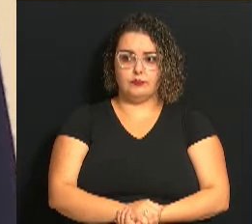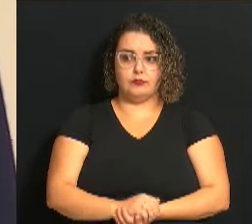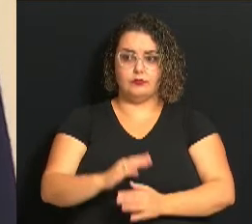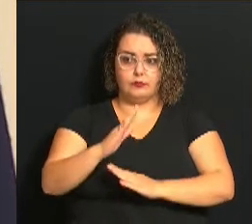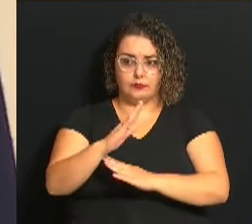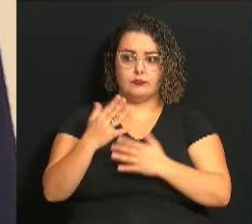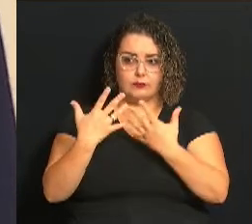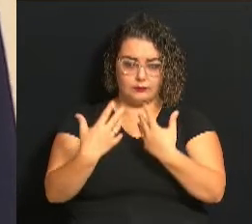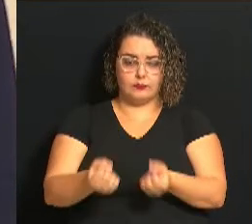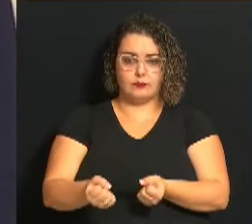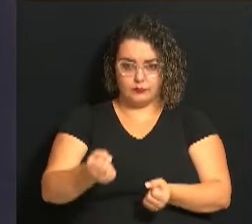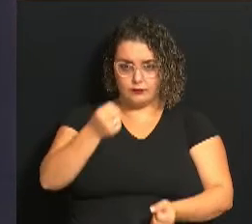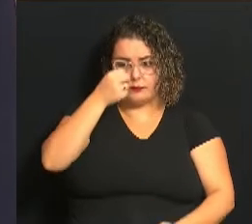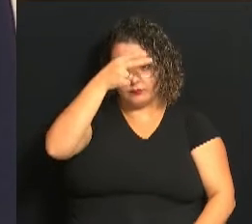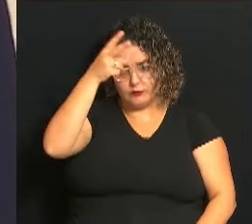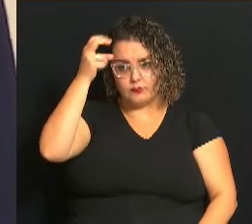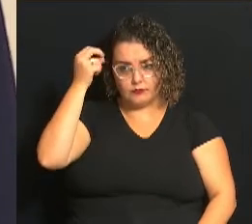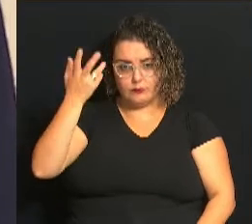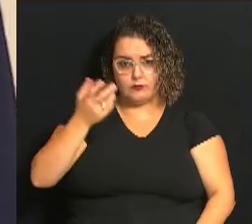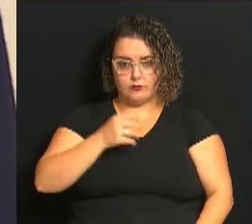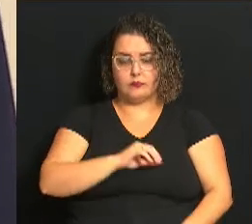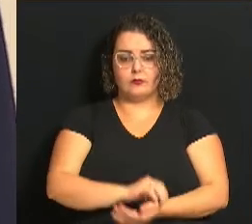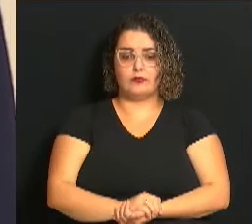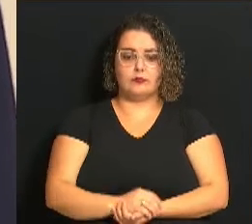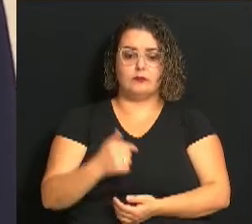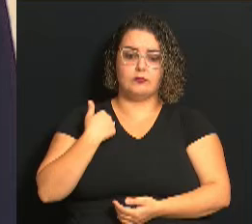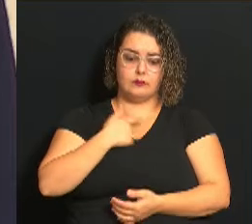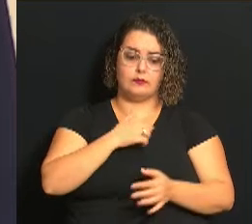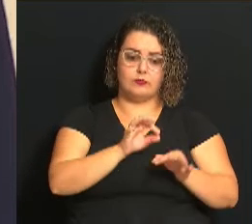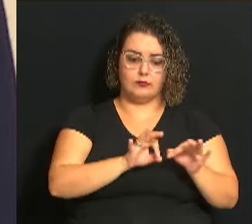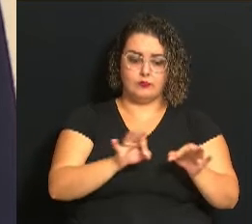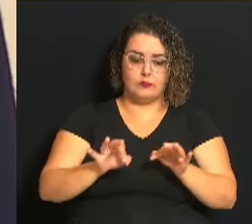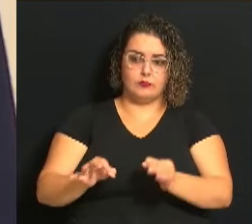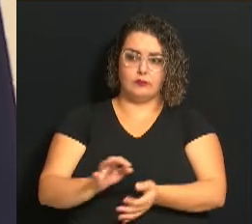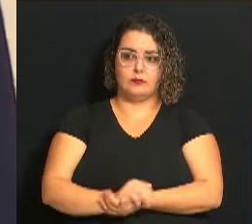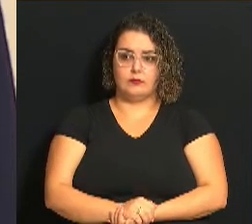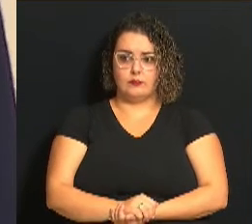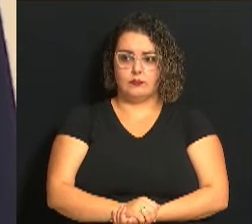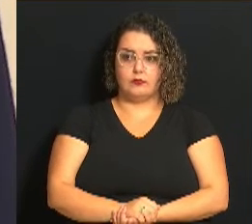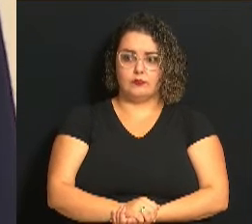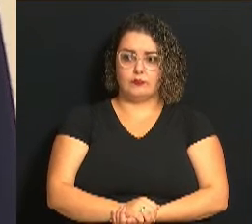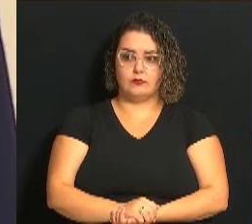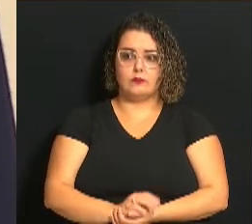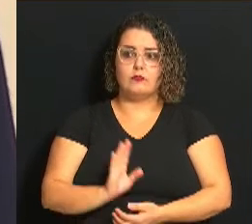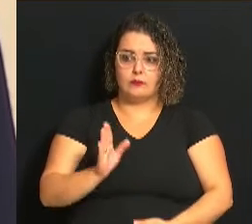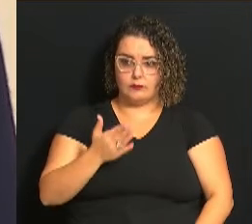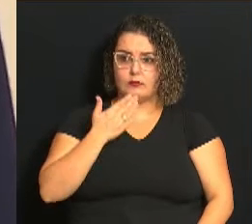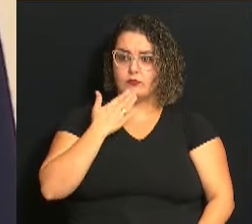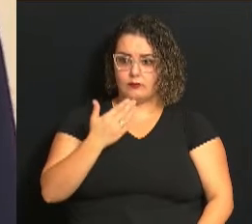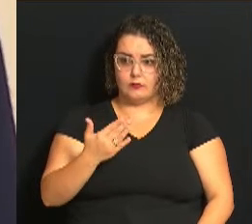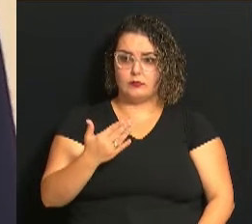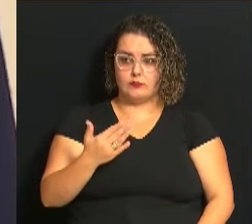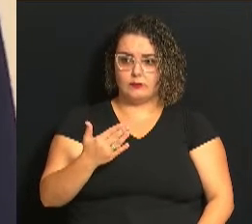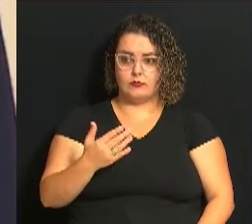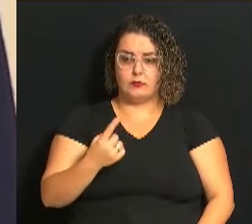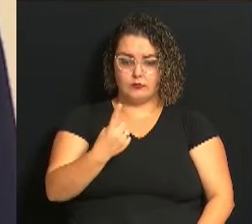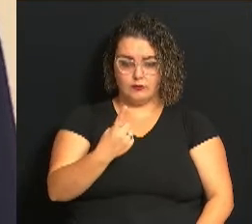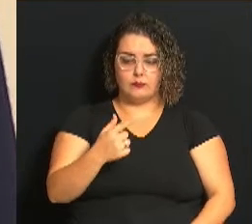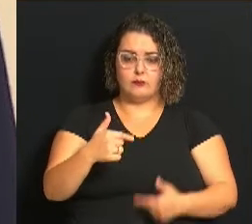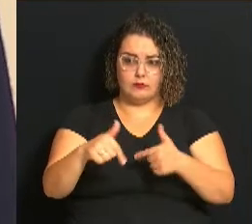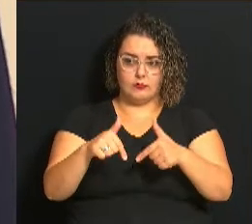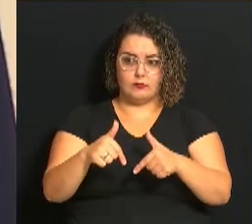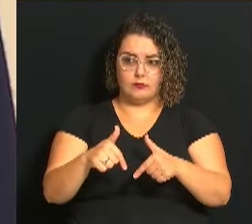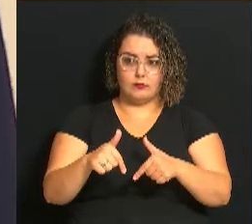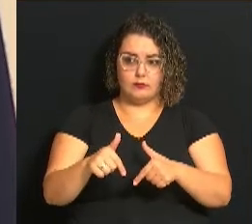pelo prefeito, nós vamos nos organizar, né? Mas de antemão a gente já solicitou um funcionário, já está no